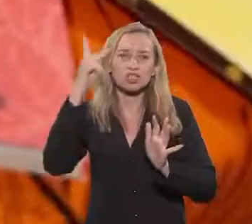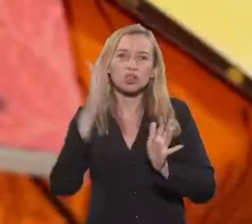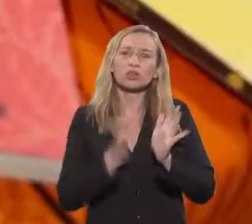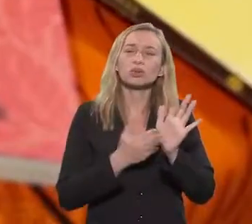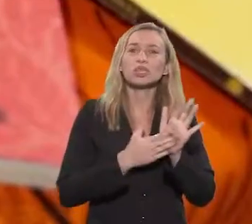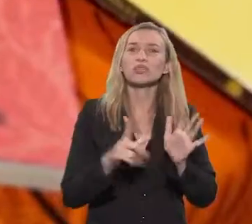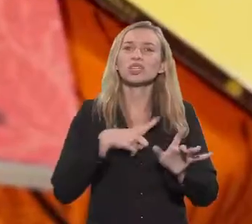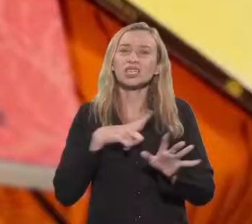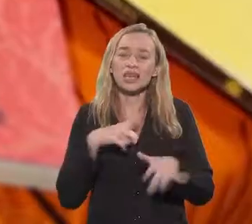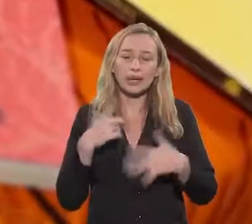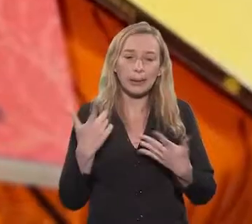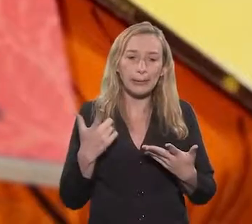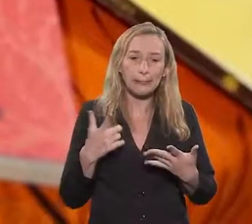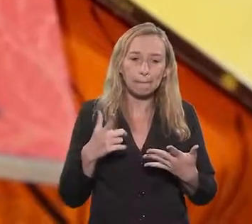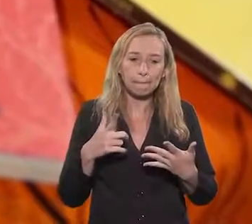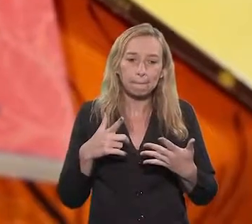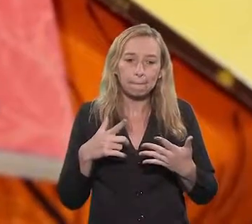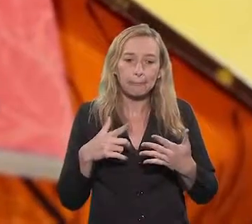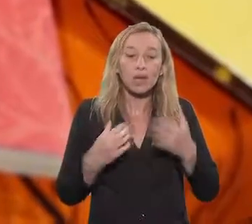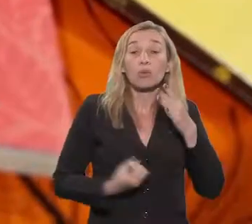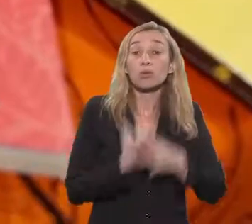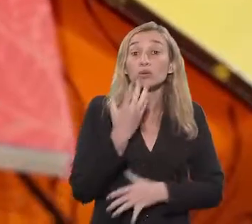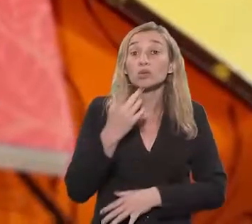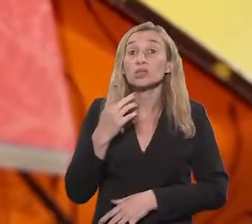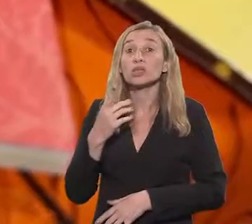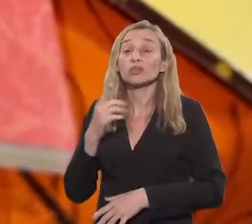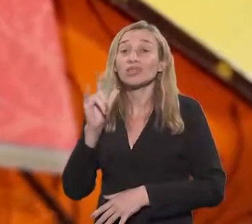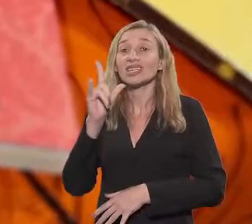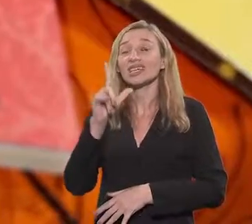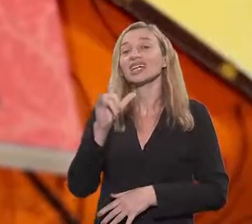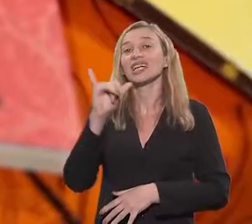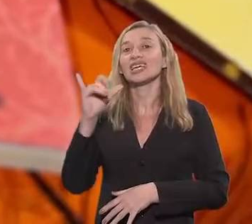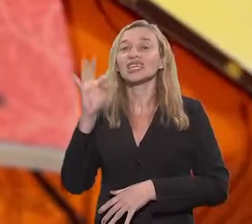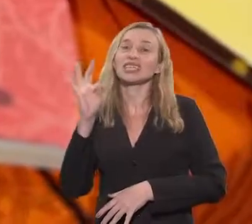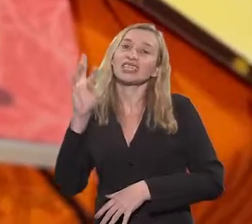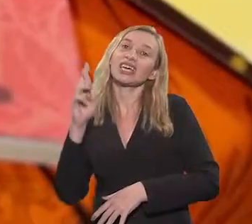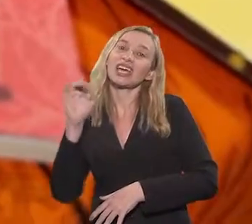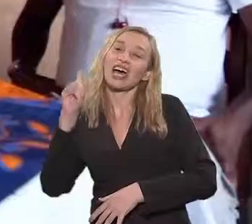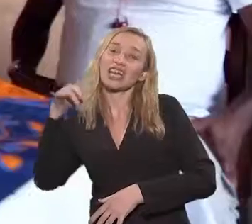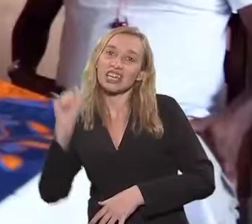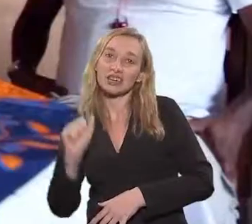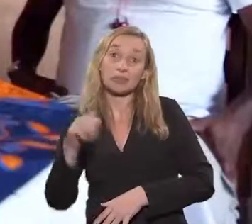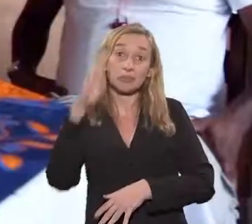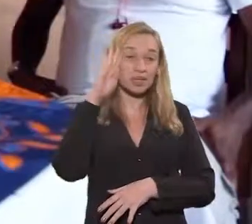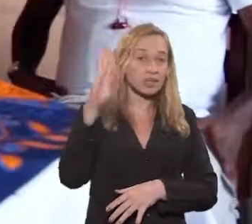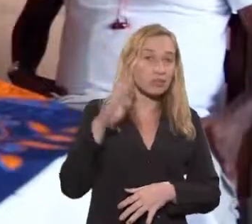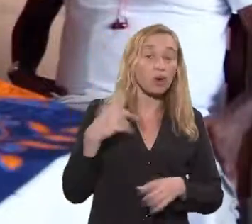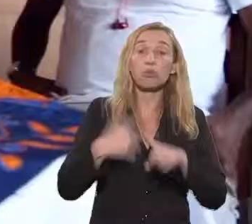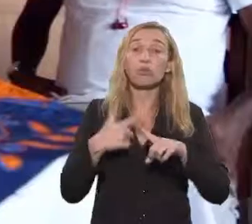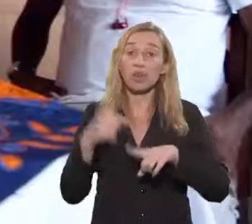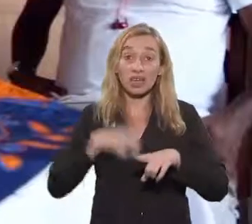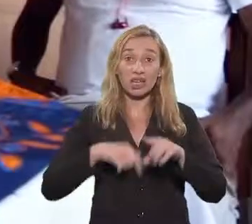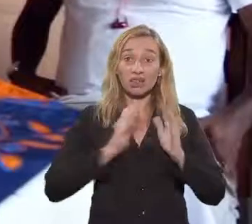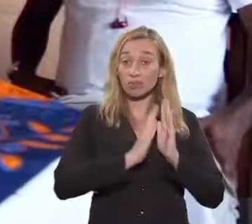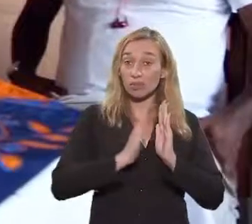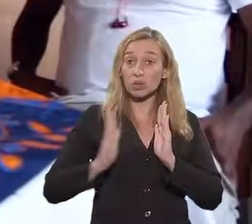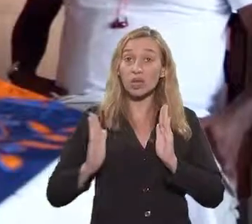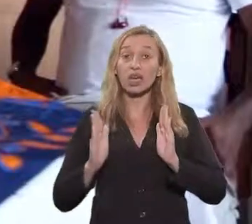samba, e que tenha uma produção literária preferencialmente. Por quê? Porque aqui na